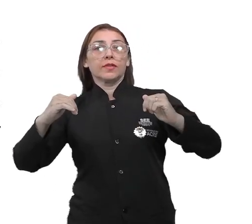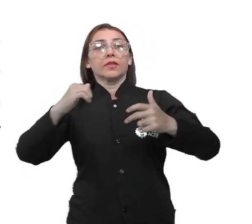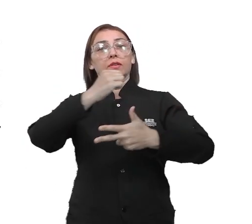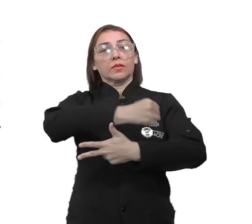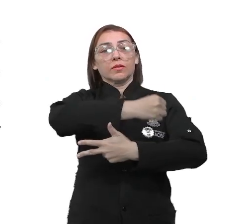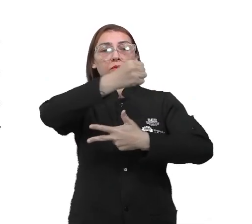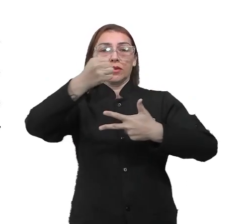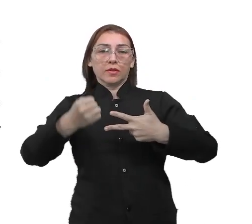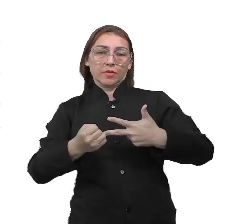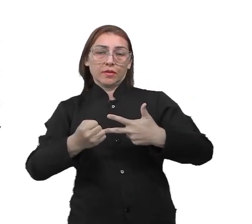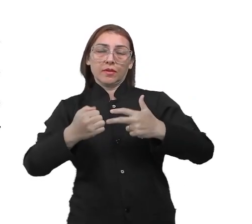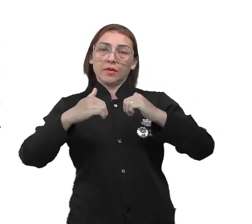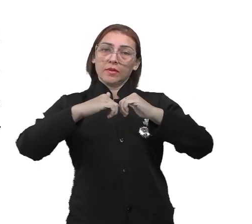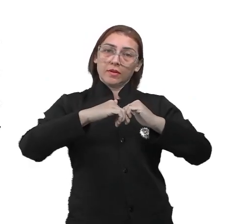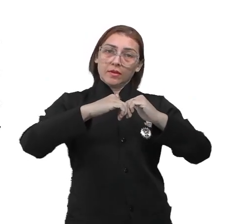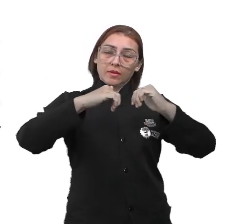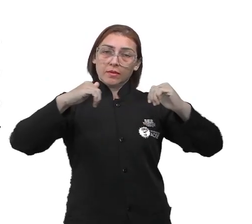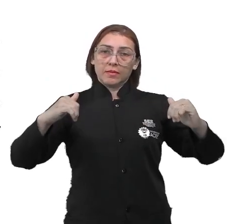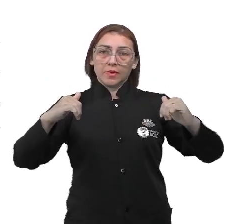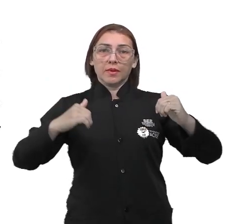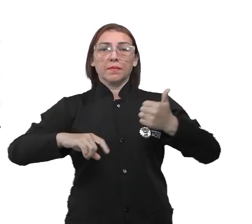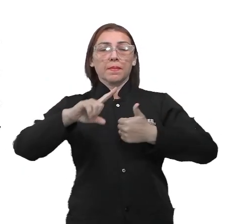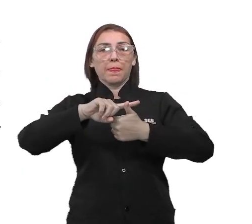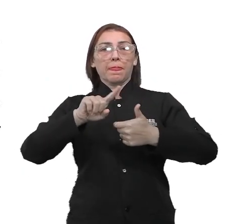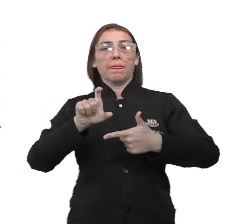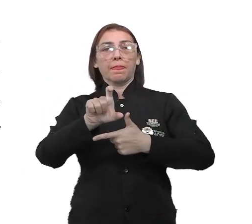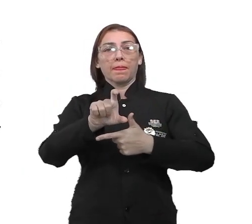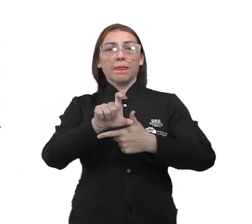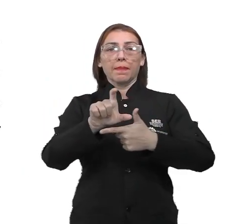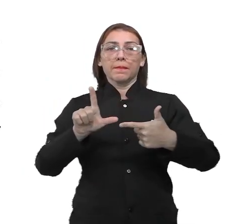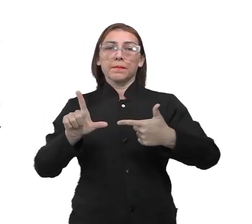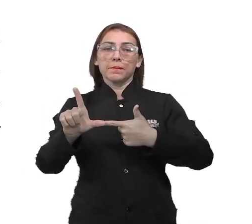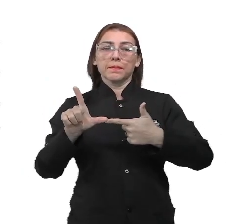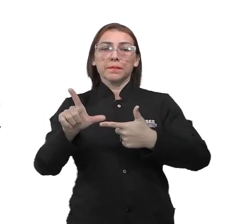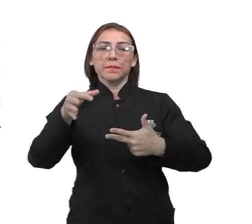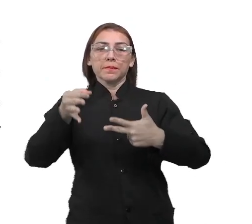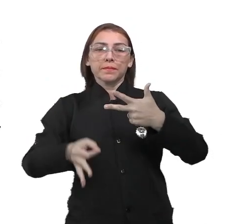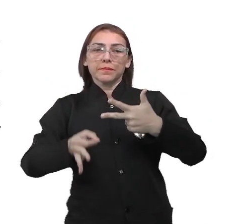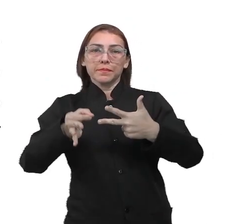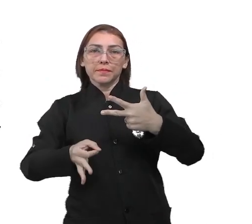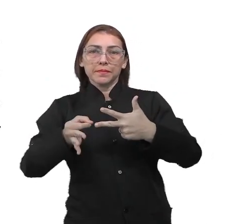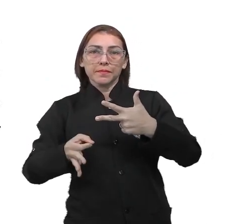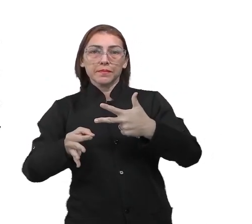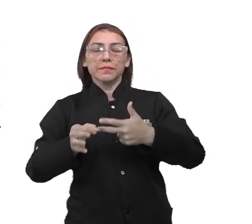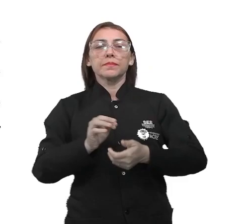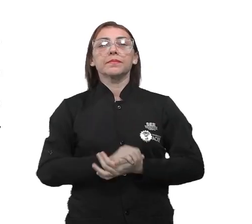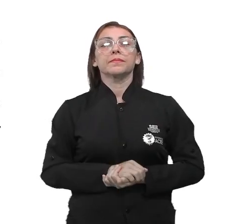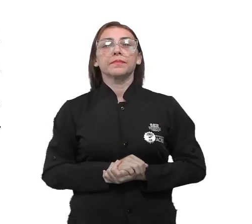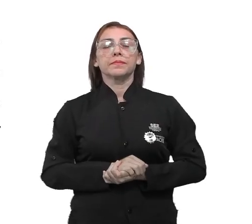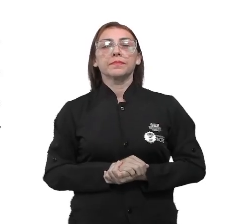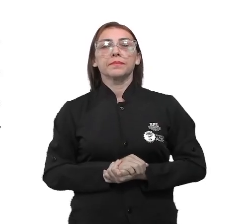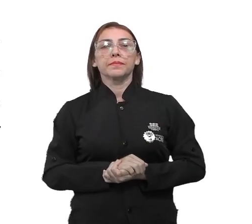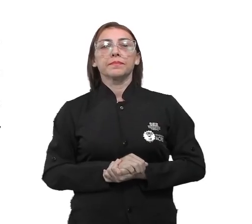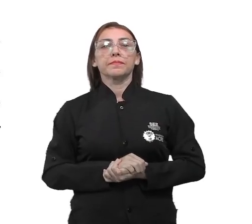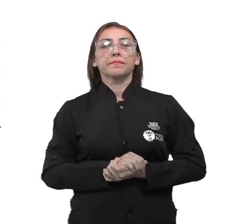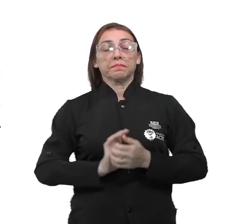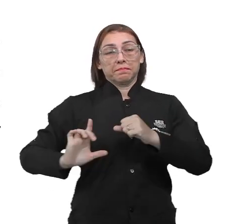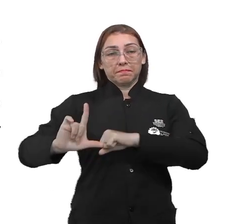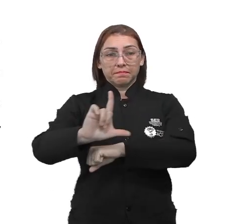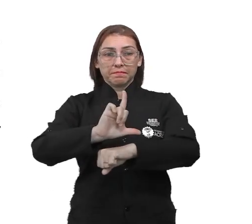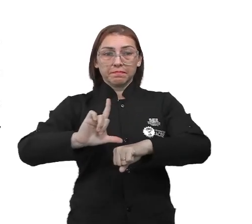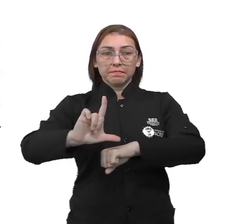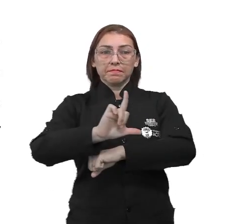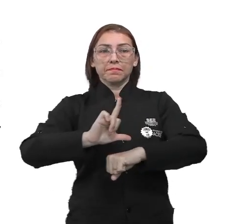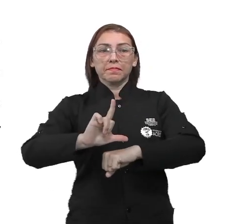poderes, separação entre executivo, legislativo e judiciário,